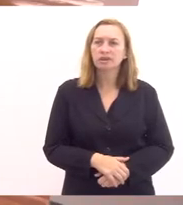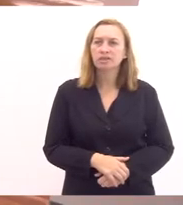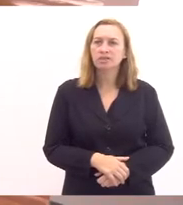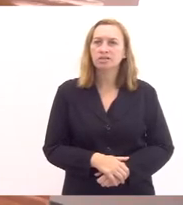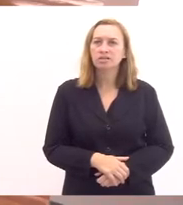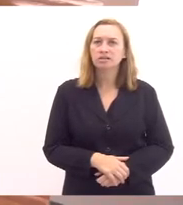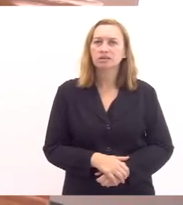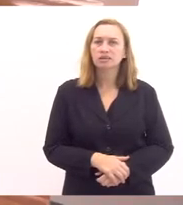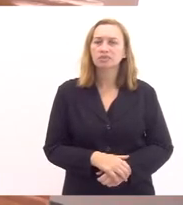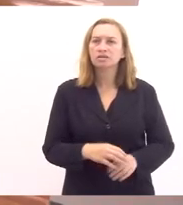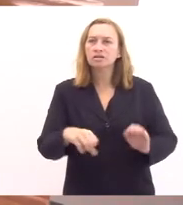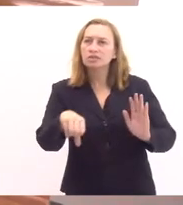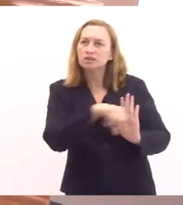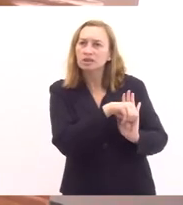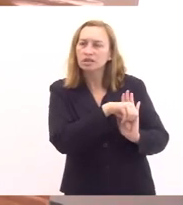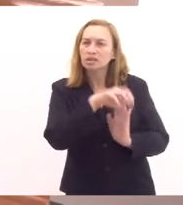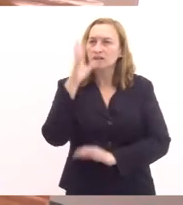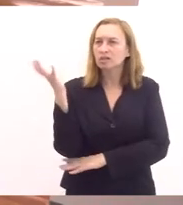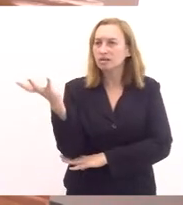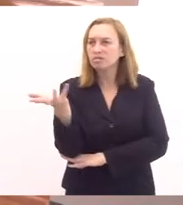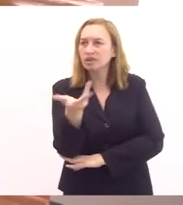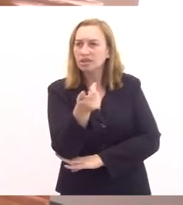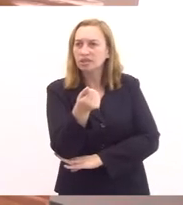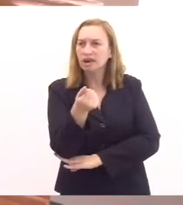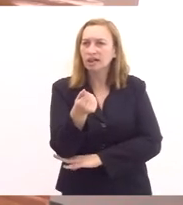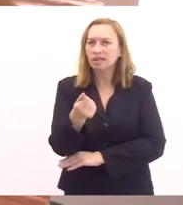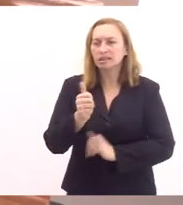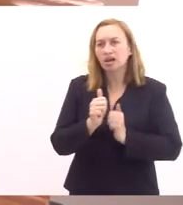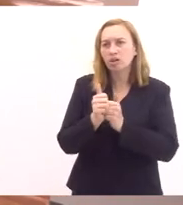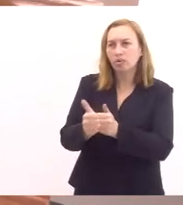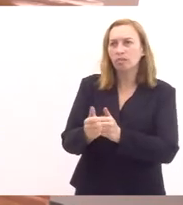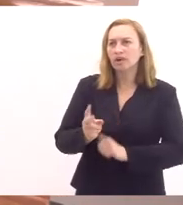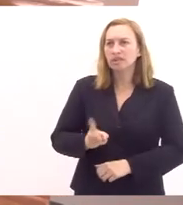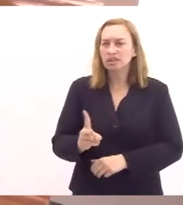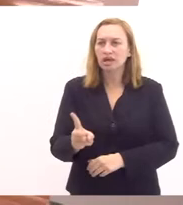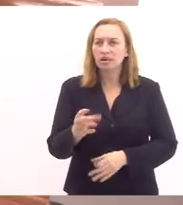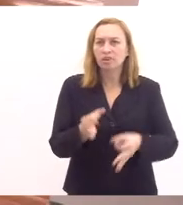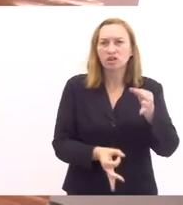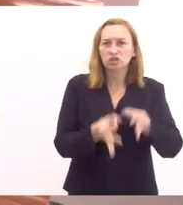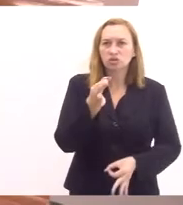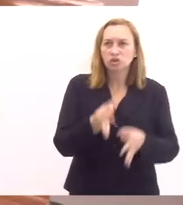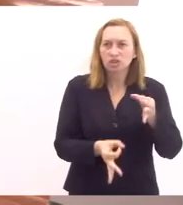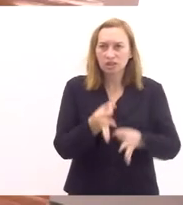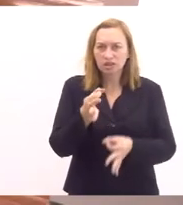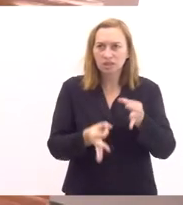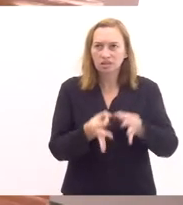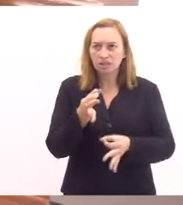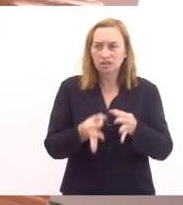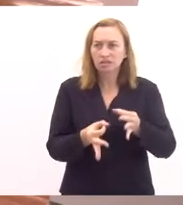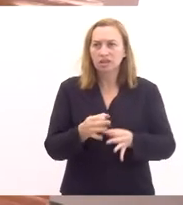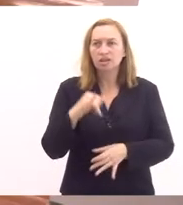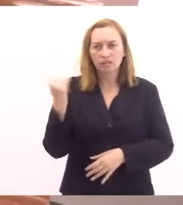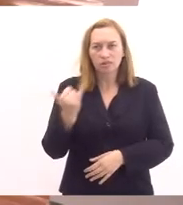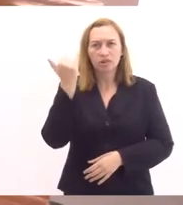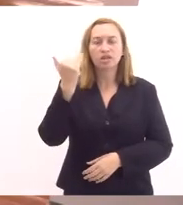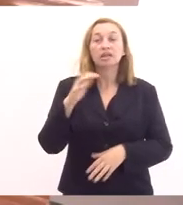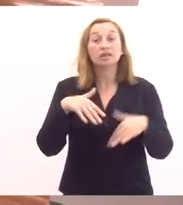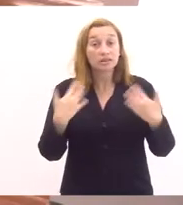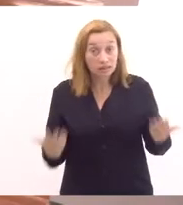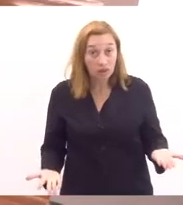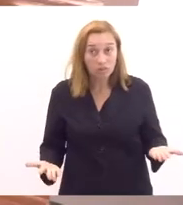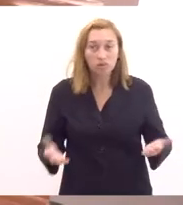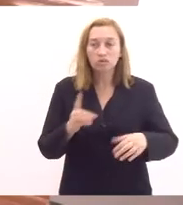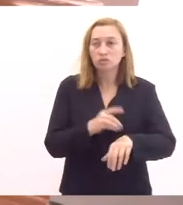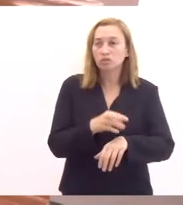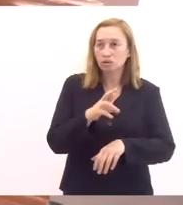e várias outras questões do MP sempre acompanha ajuíza ações e sus tem sido muito importante então